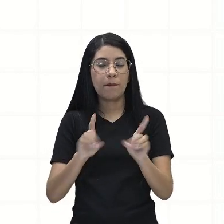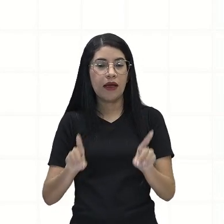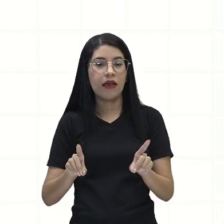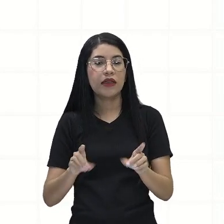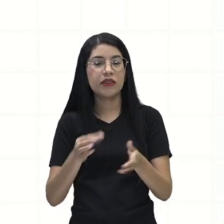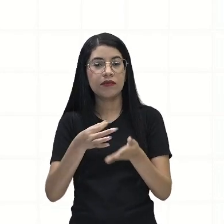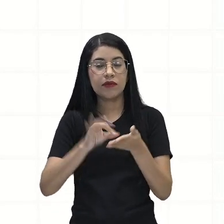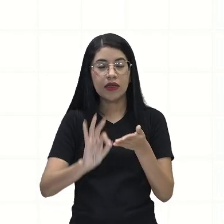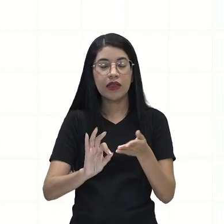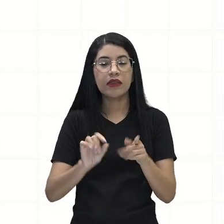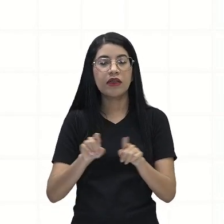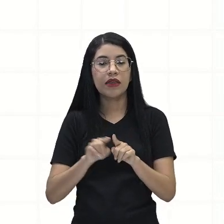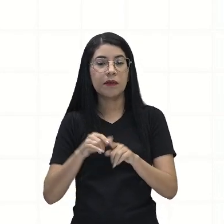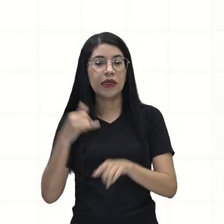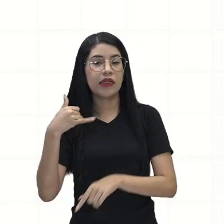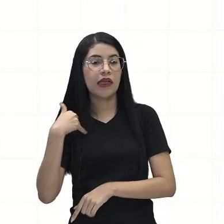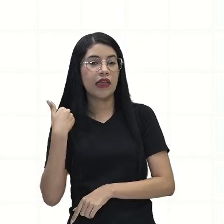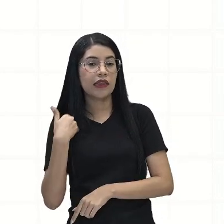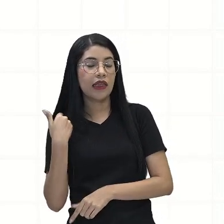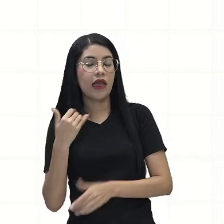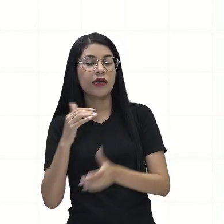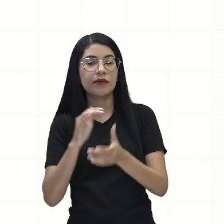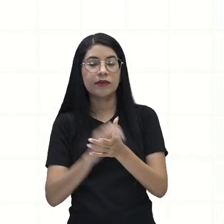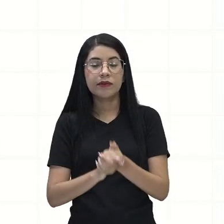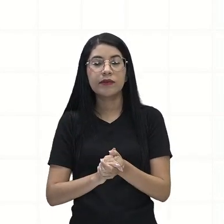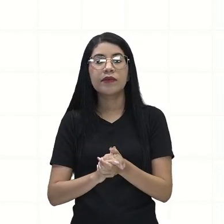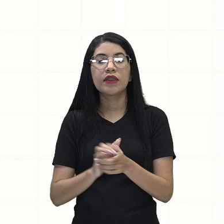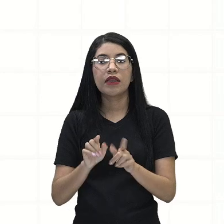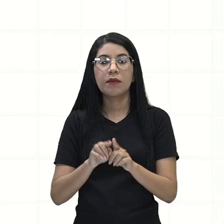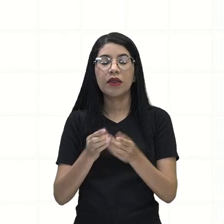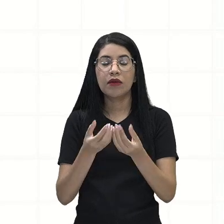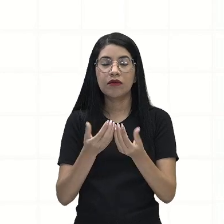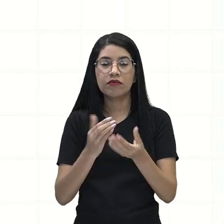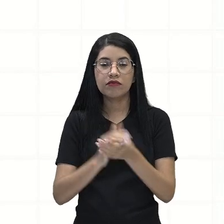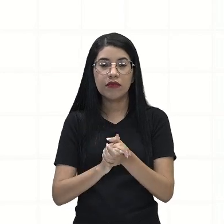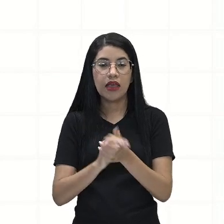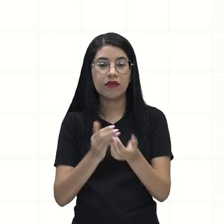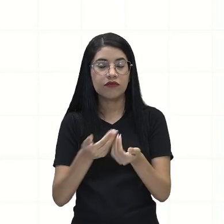aqui dos cônjuges, então, ao se divorciar, né? Então,